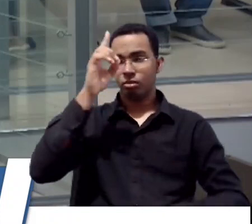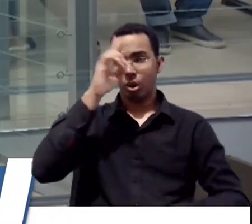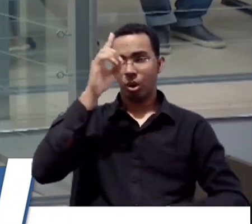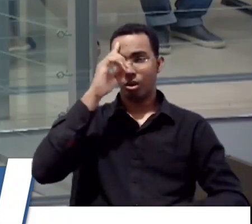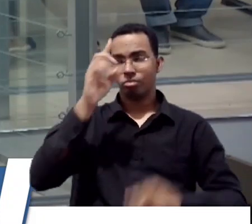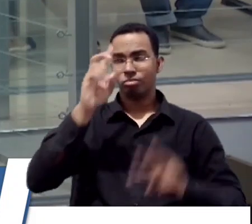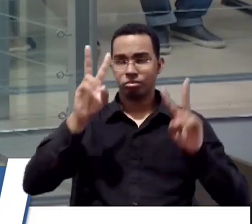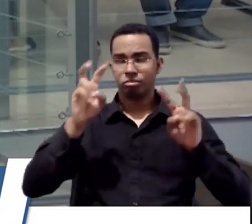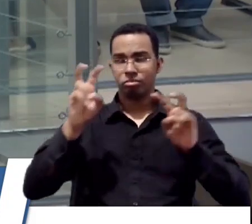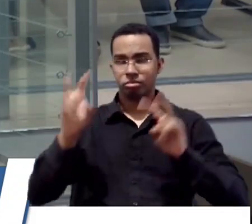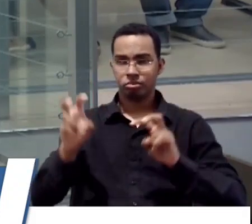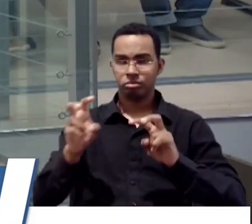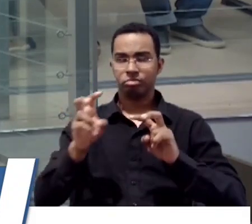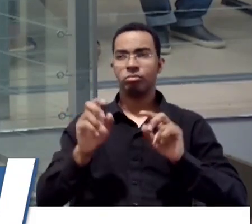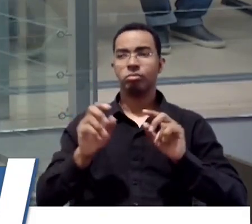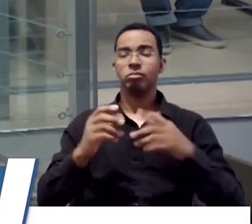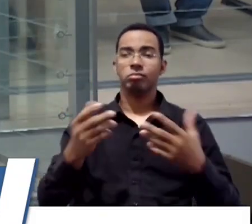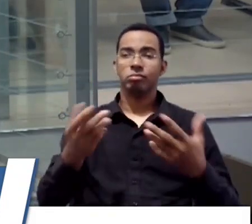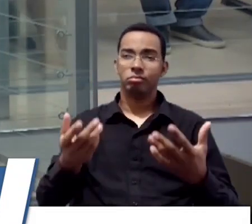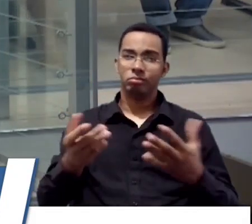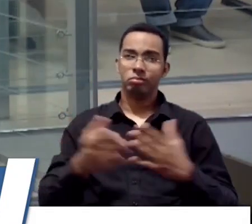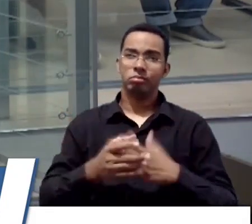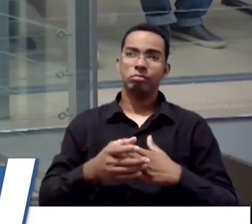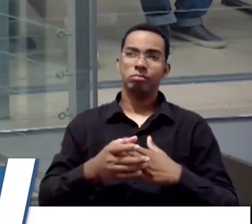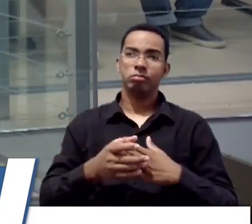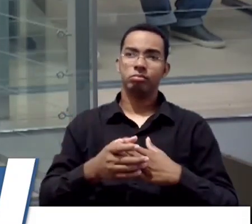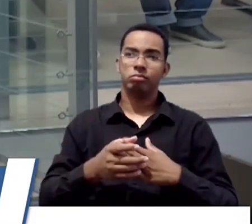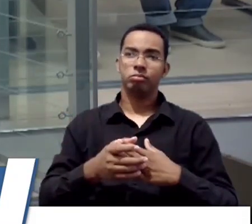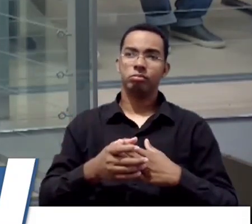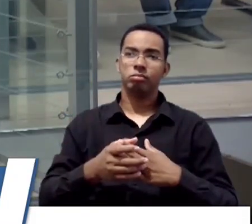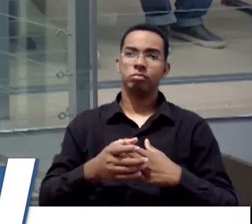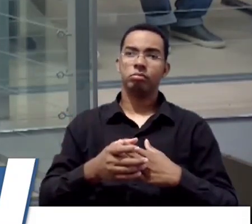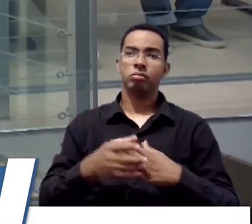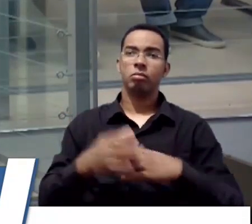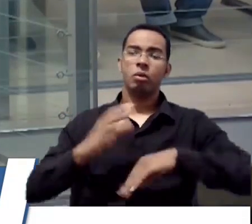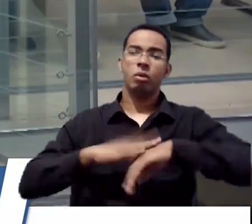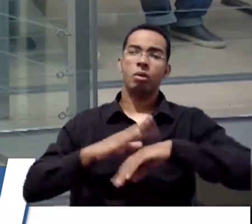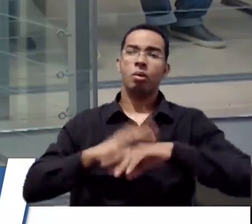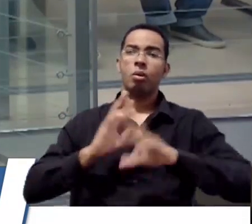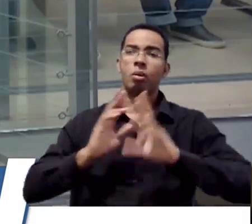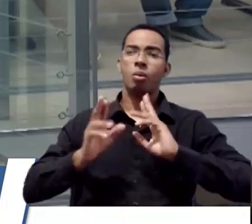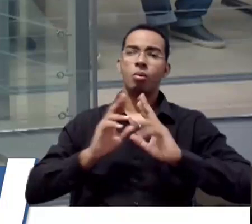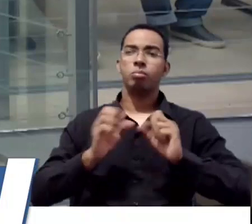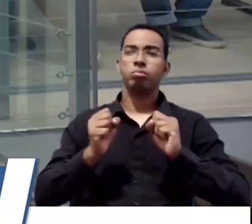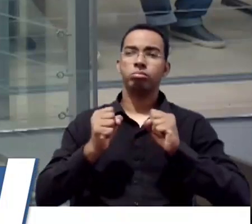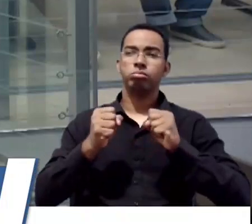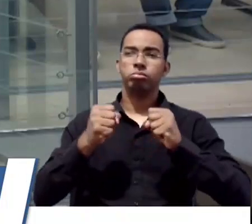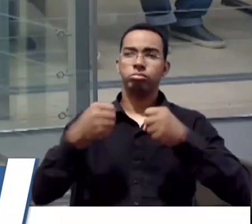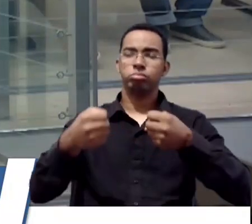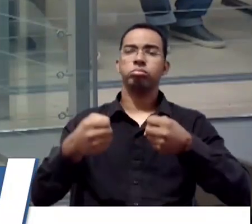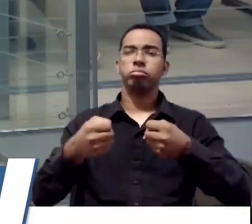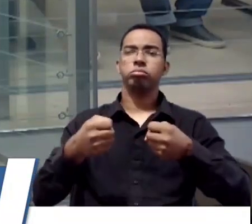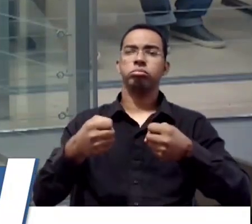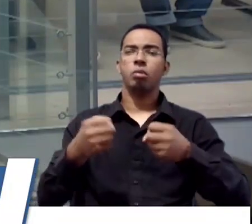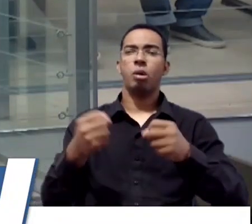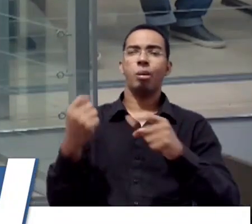questão e vem sendo uma correlação de força tremendamente